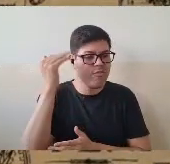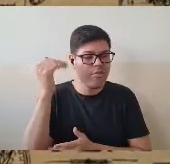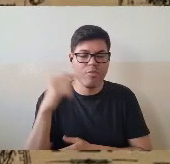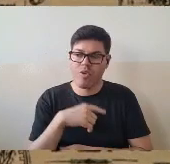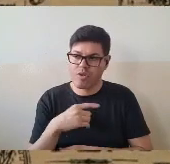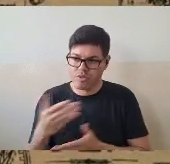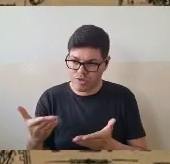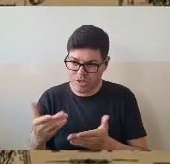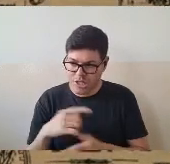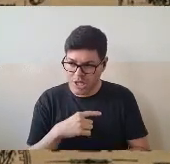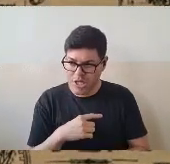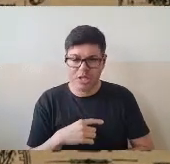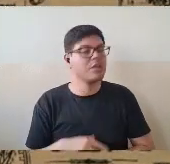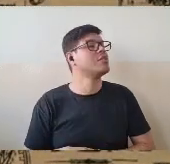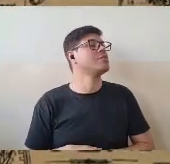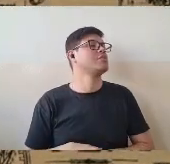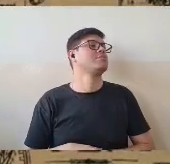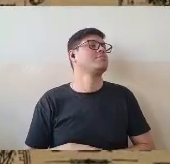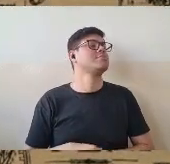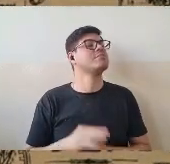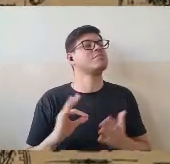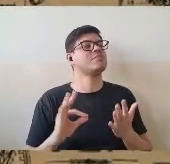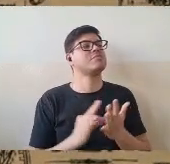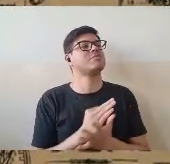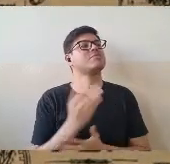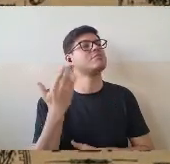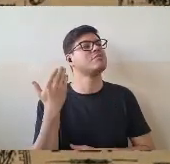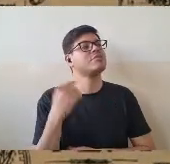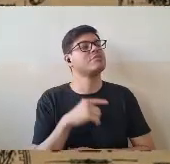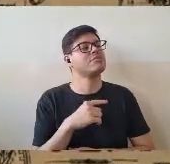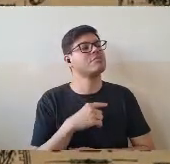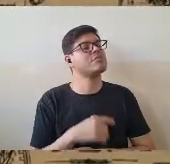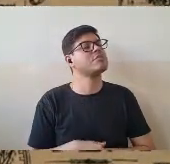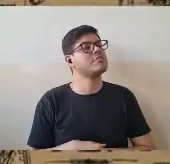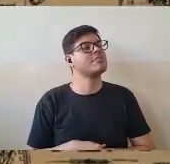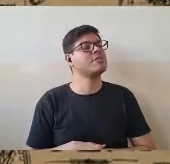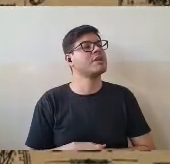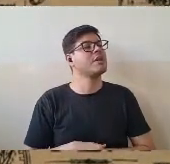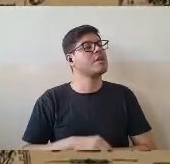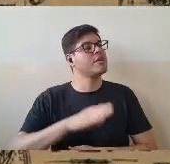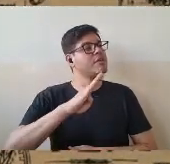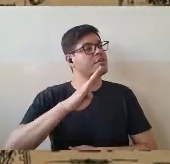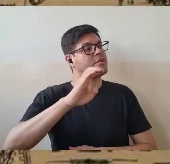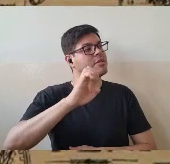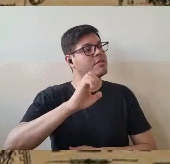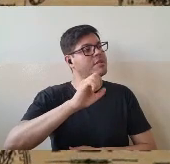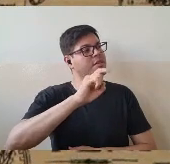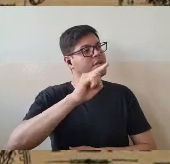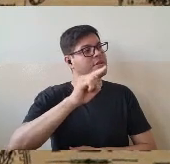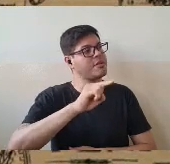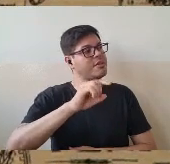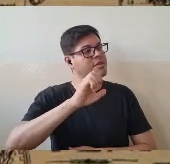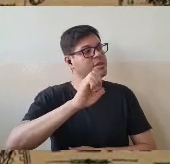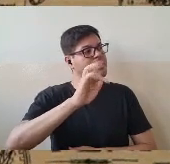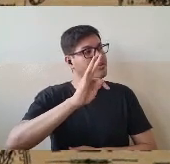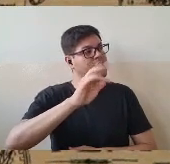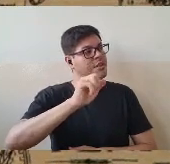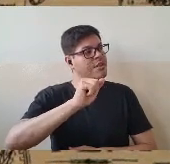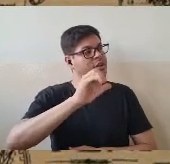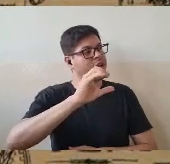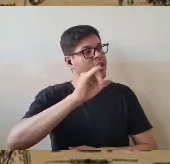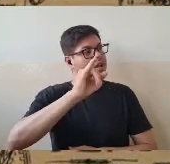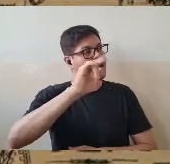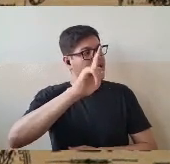de com- escarlatina, por exemplo, É. esse mês passado e esse começo de mês. Escarlatina, o medicamento que